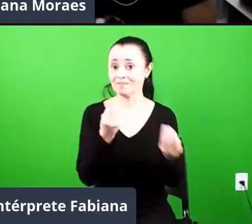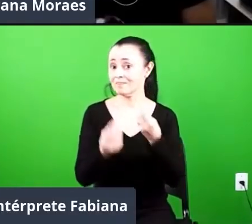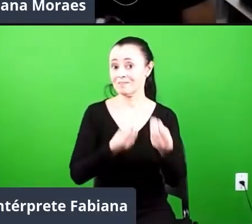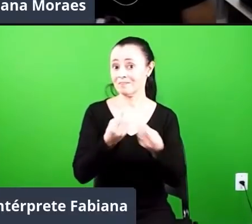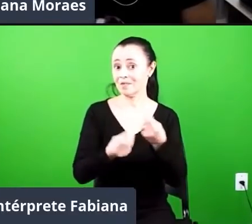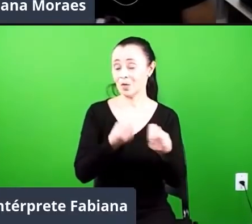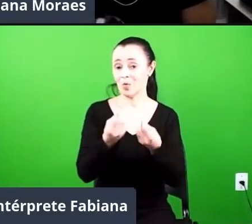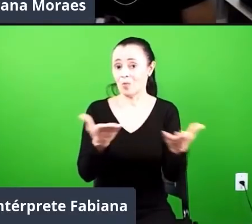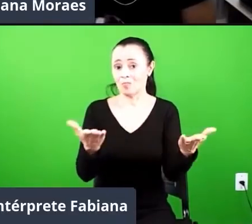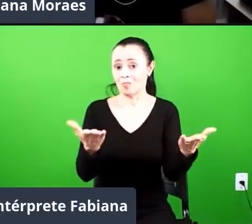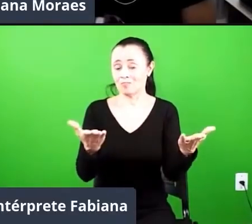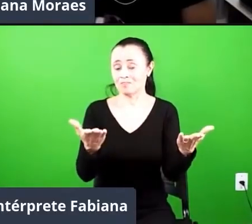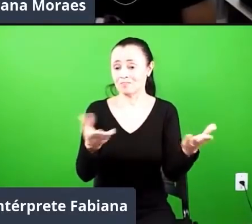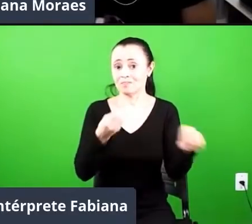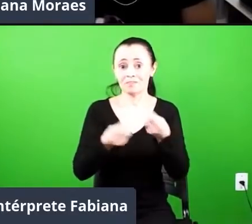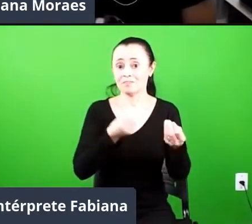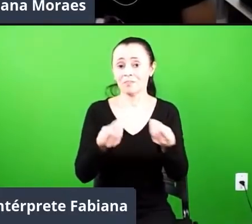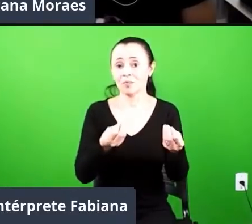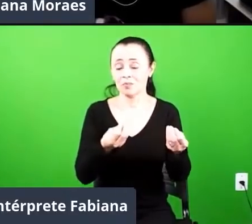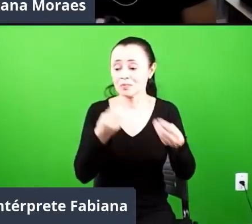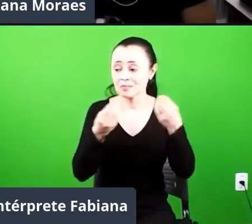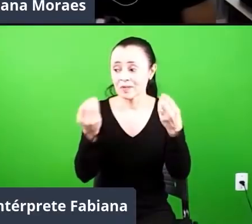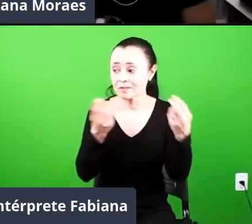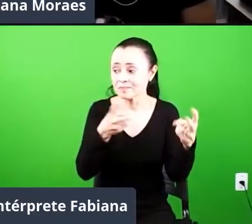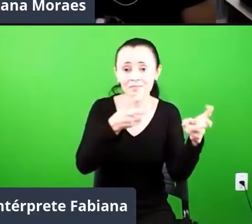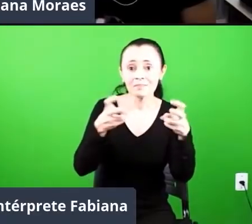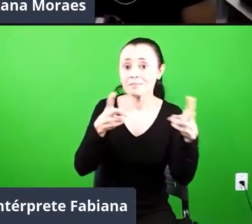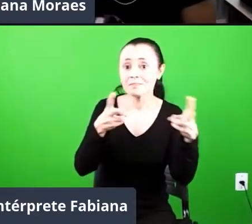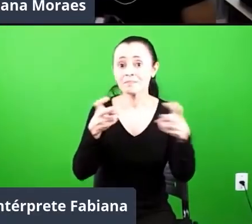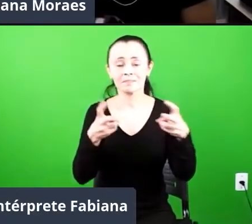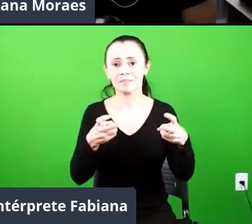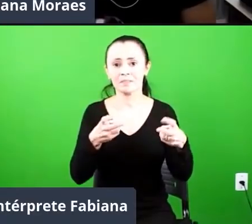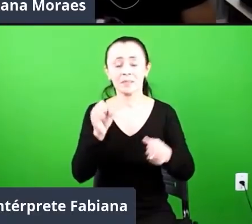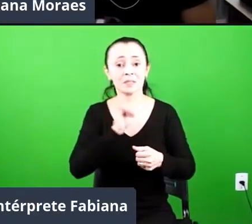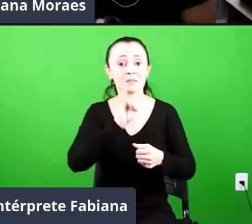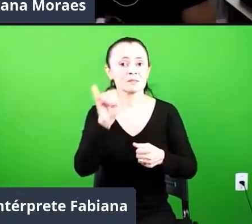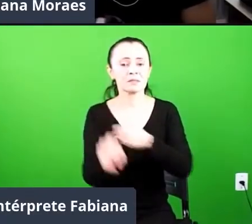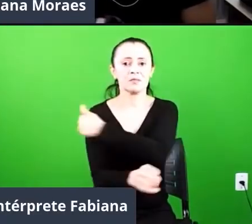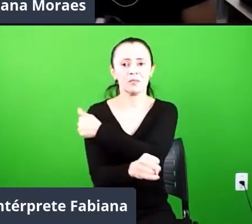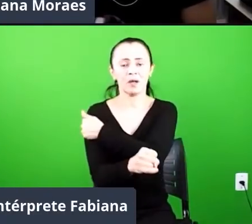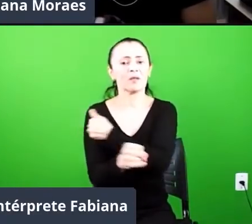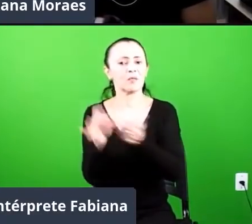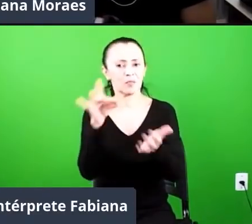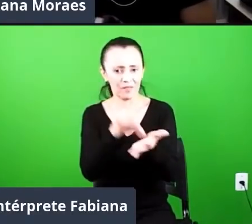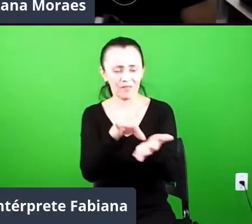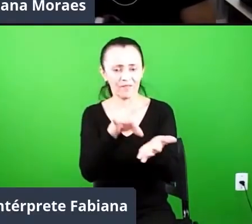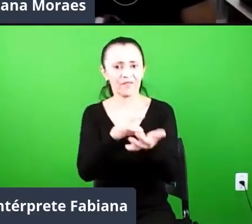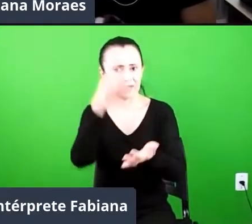essa aprendizagem desse aluno, que é um outro tema também que a gente precisa estar discutindo com mais tranquilidade. Então, existe